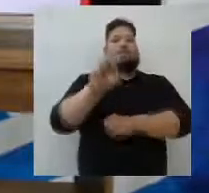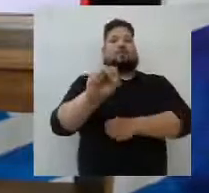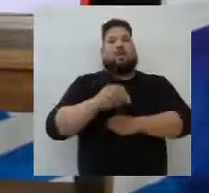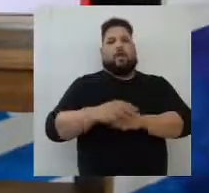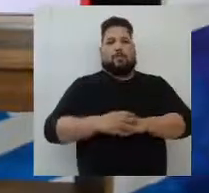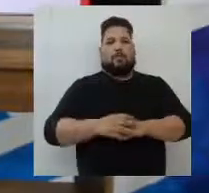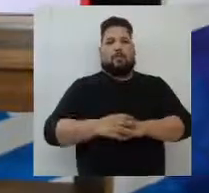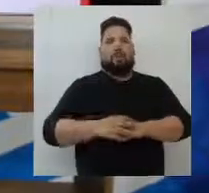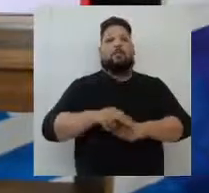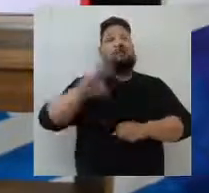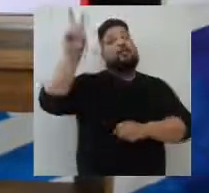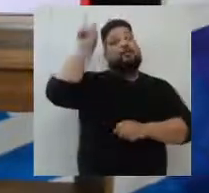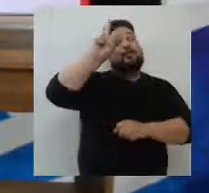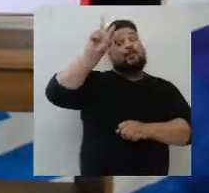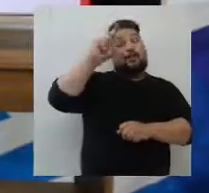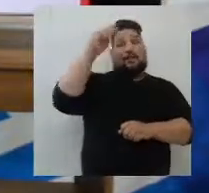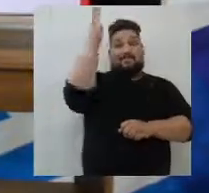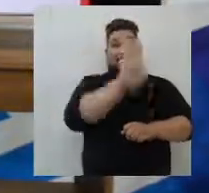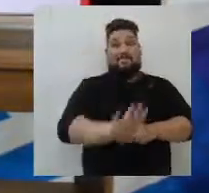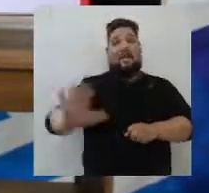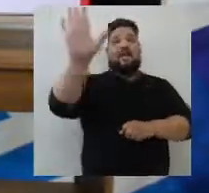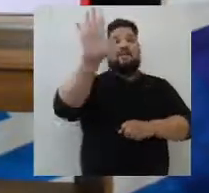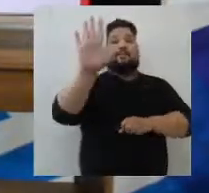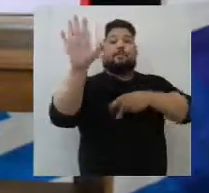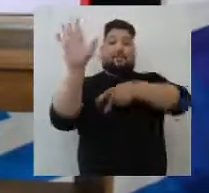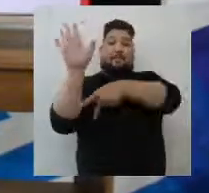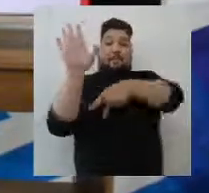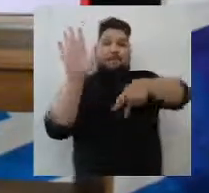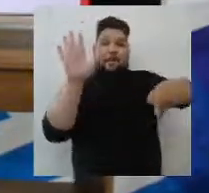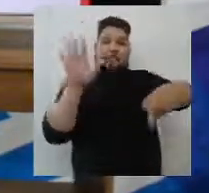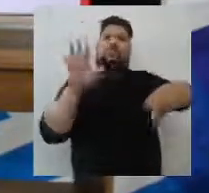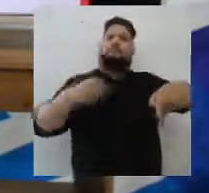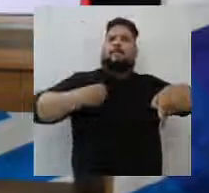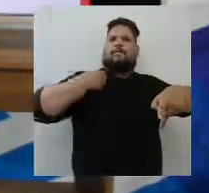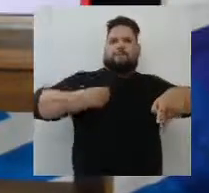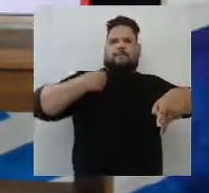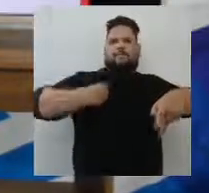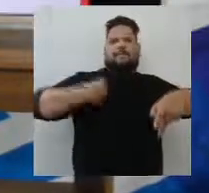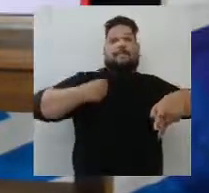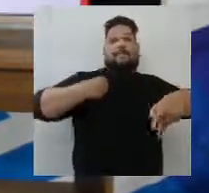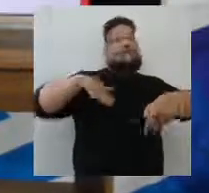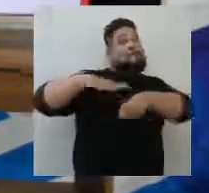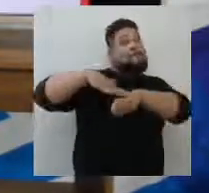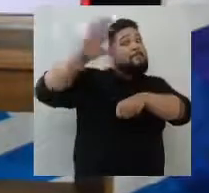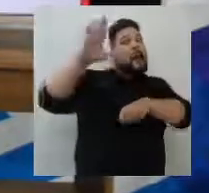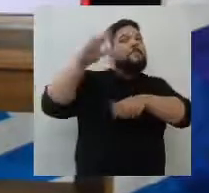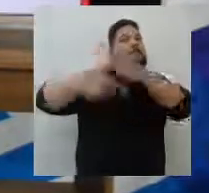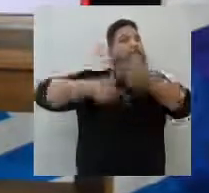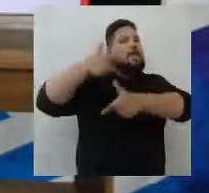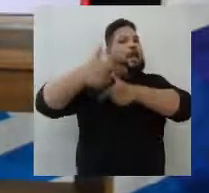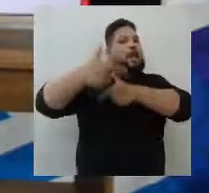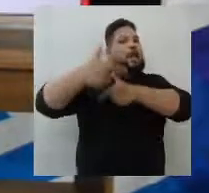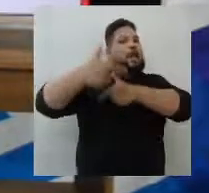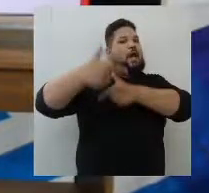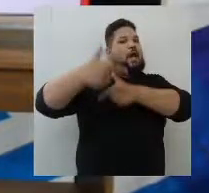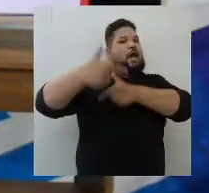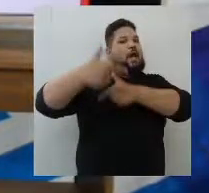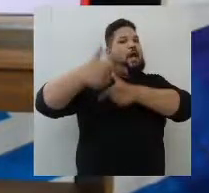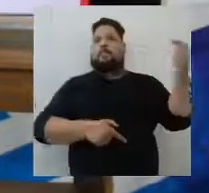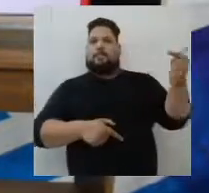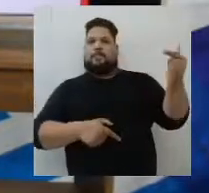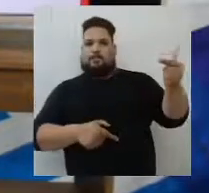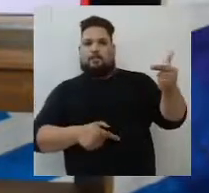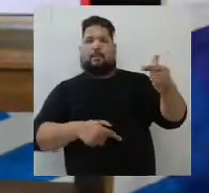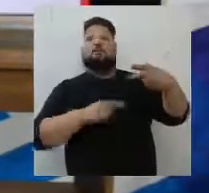história, os 2 presidentes, os 2 administradores que mais tempo passaram no poder foi o Dom Pedro II e